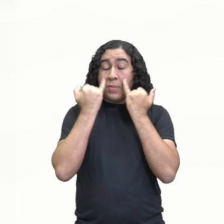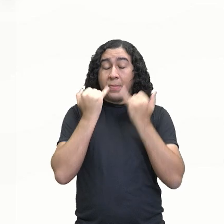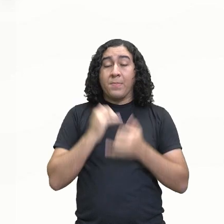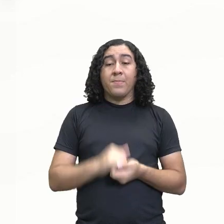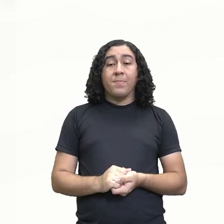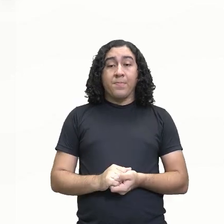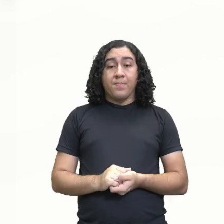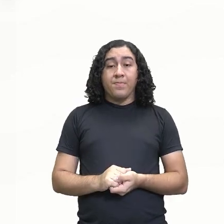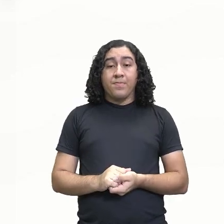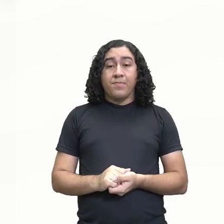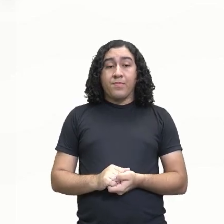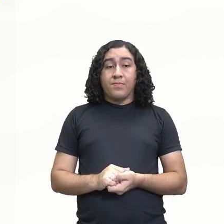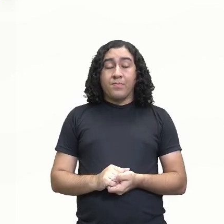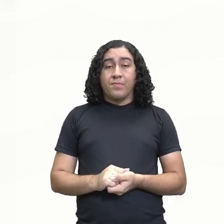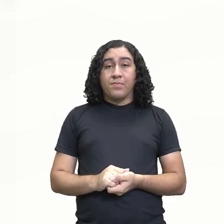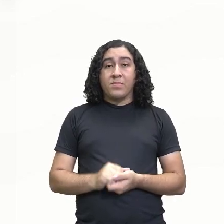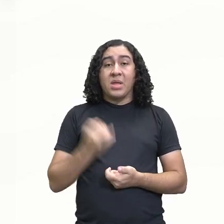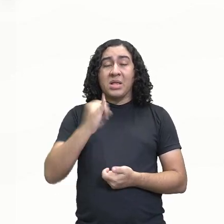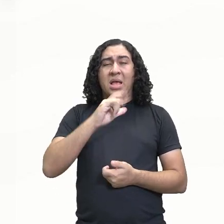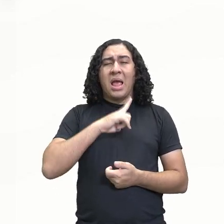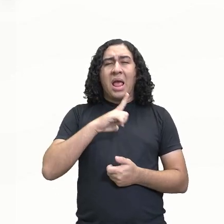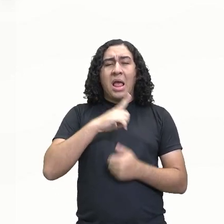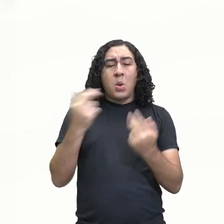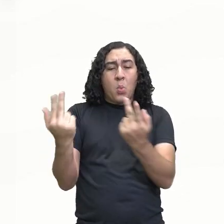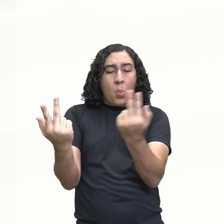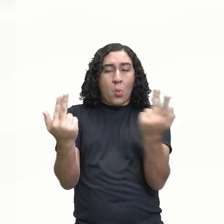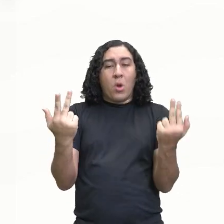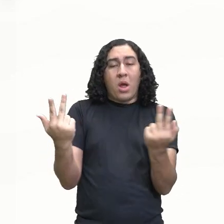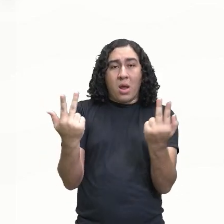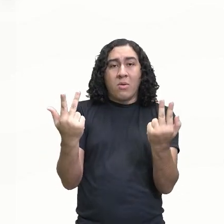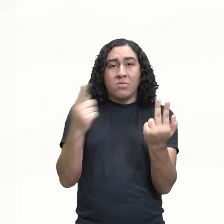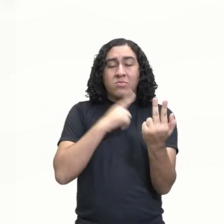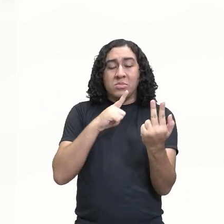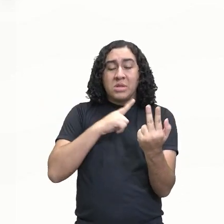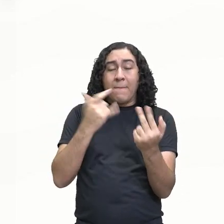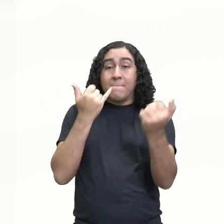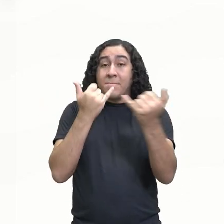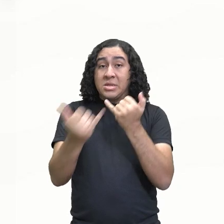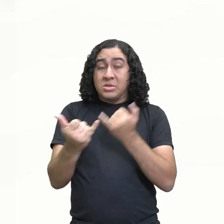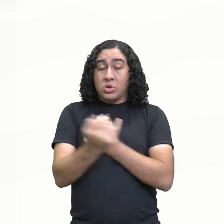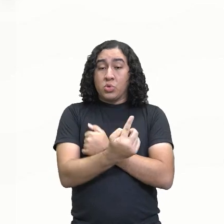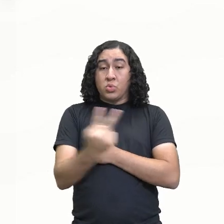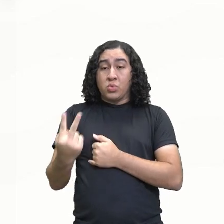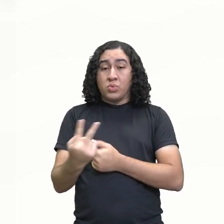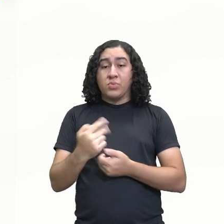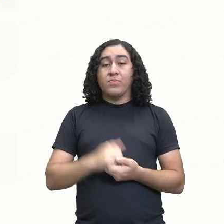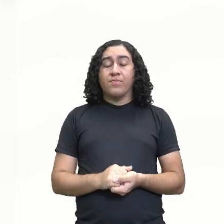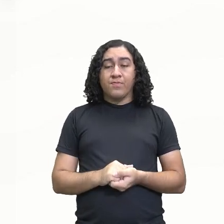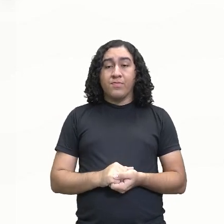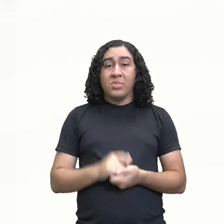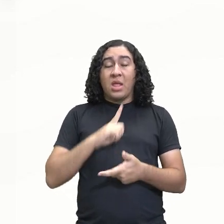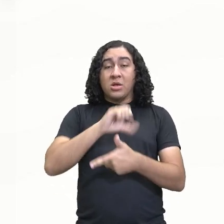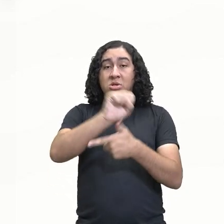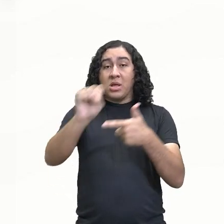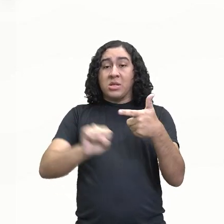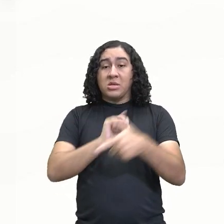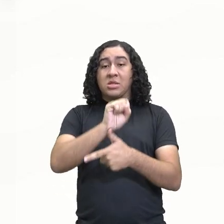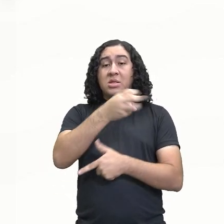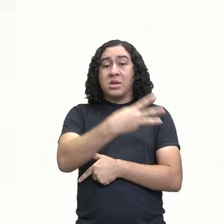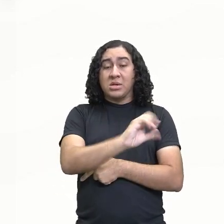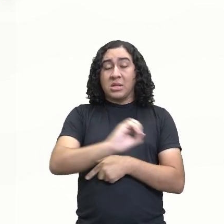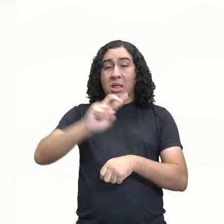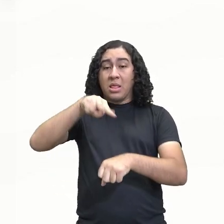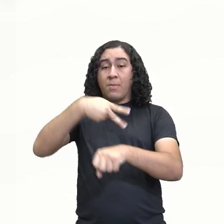seja, elementos simétricos possuem imagens simétricas. Aqui eu tenho o seno de 30 e depois eu vou ter o seno